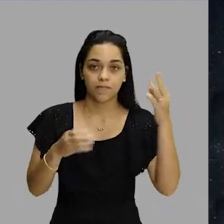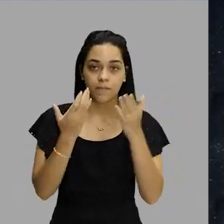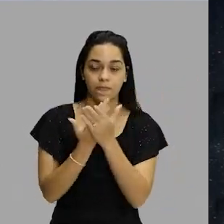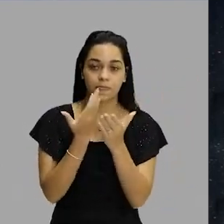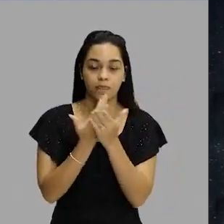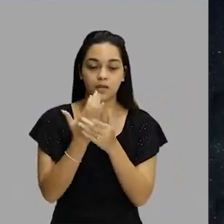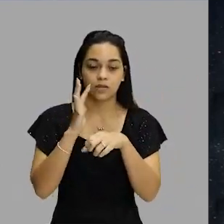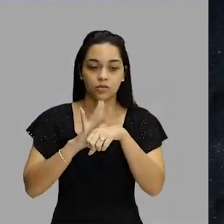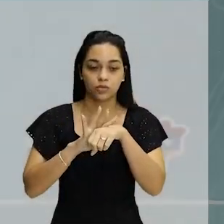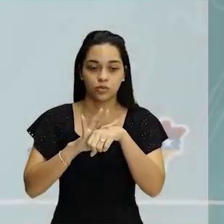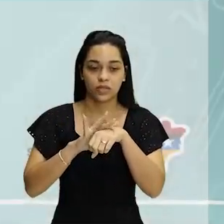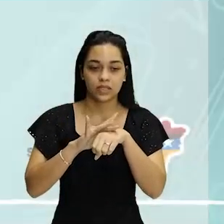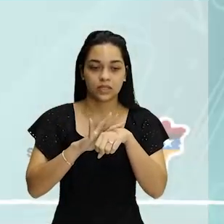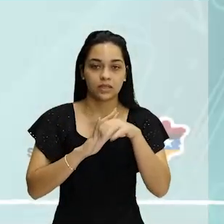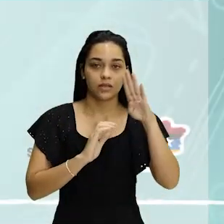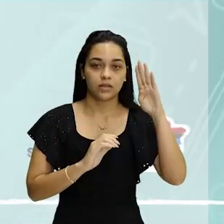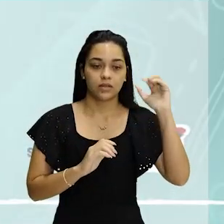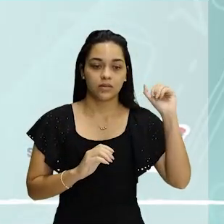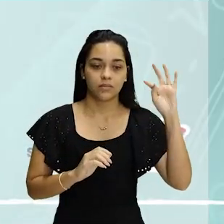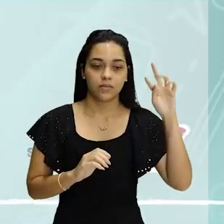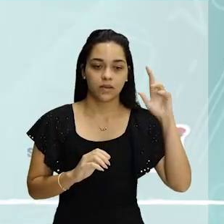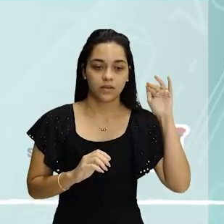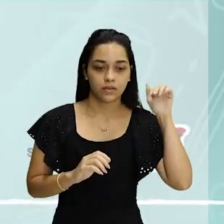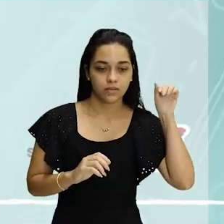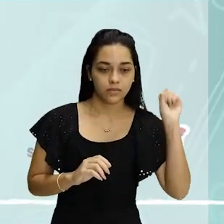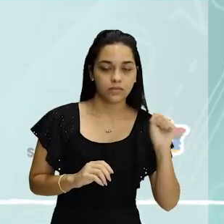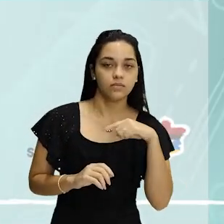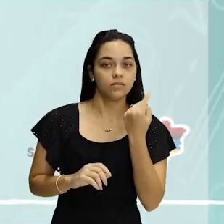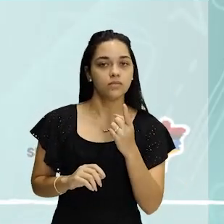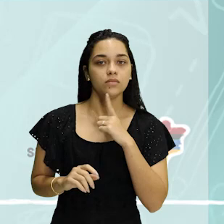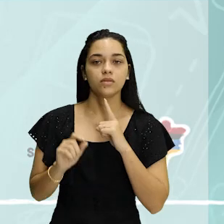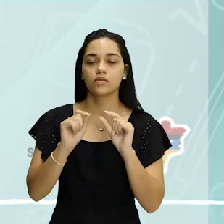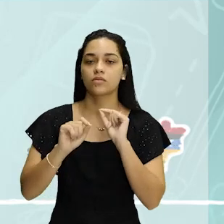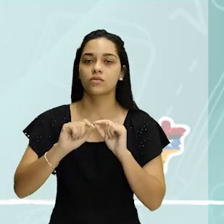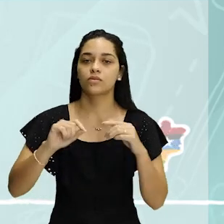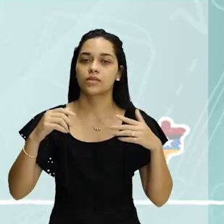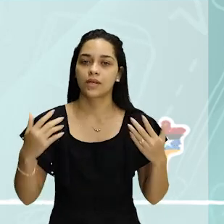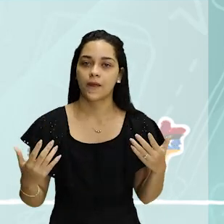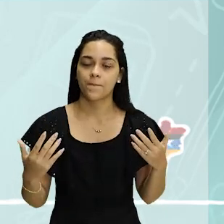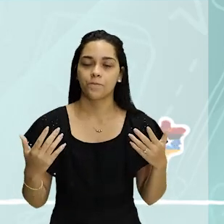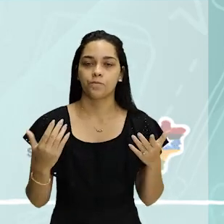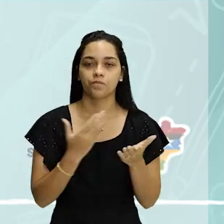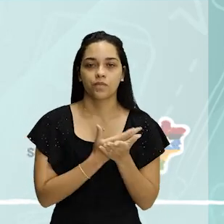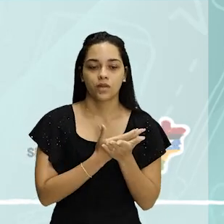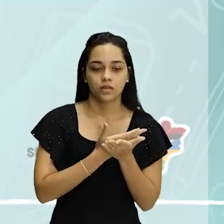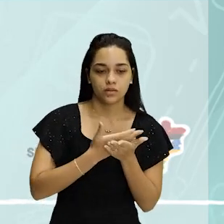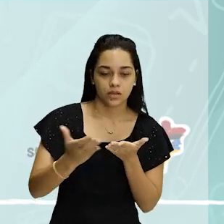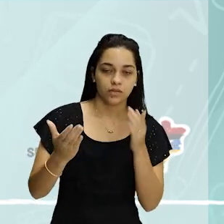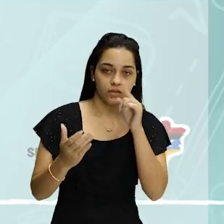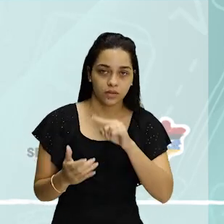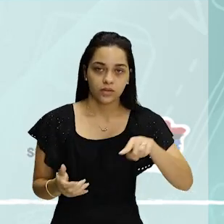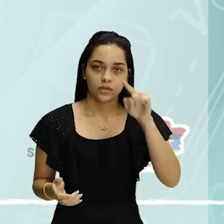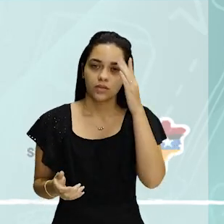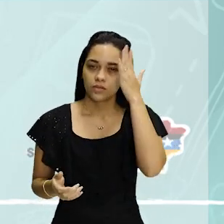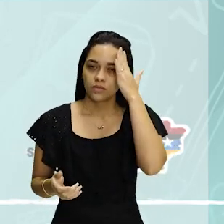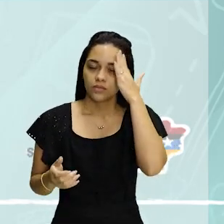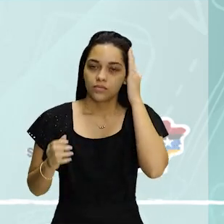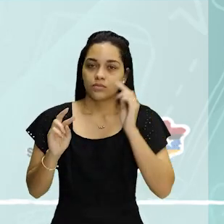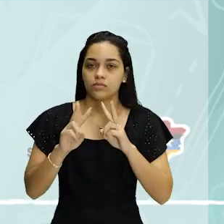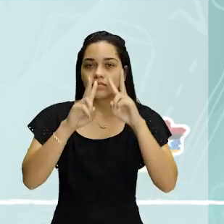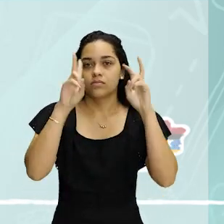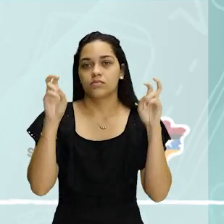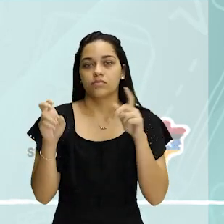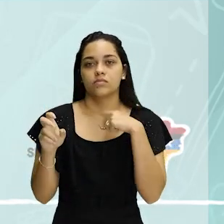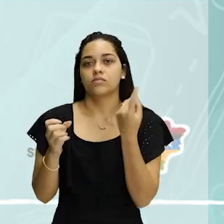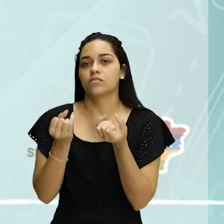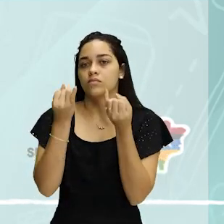sobre doenças bacterianas. E aí nessa aula nós vamos ter aqui uma breve introdução para poder vocês entenderem esse assunto, né? Nós